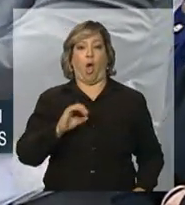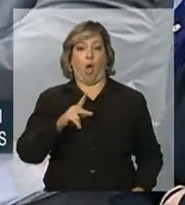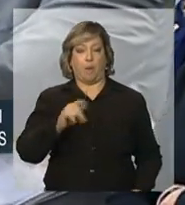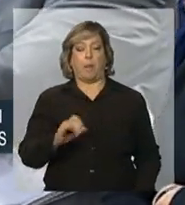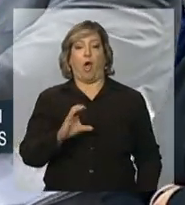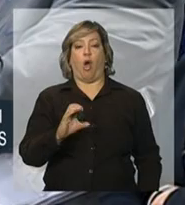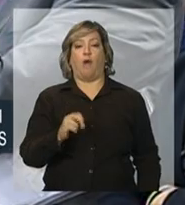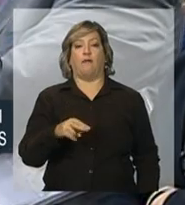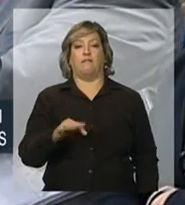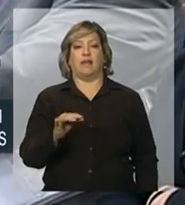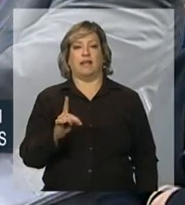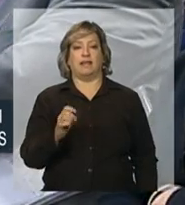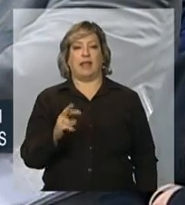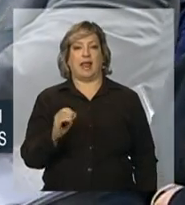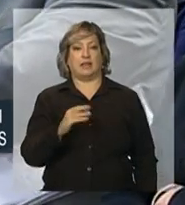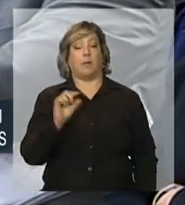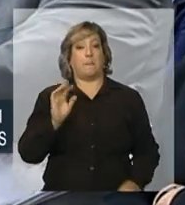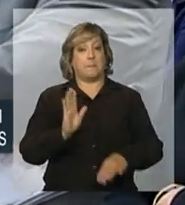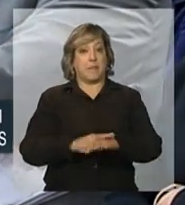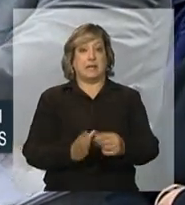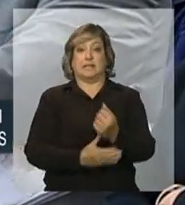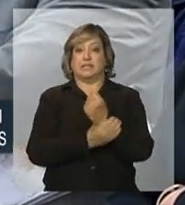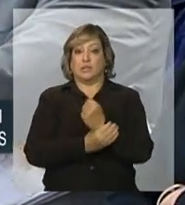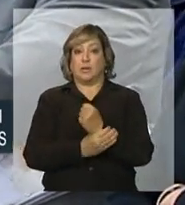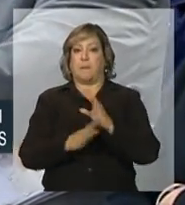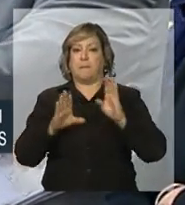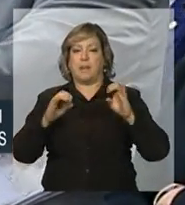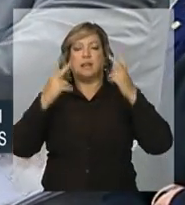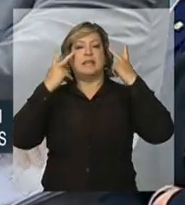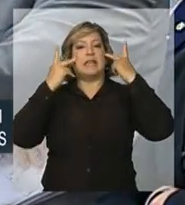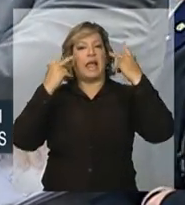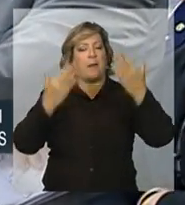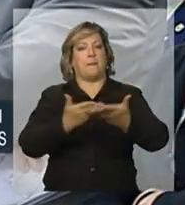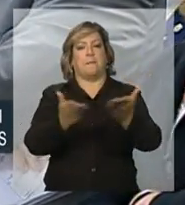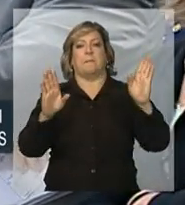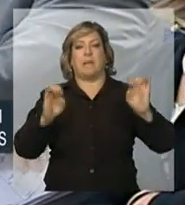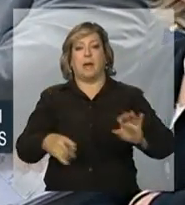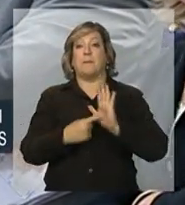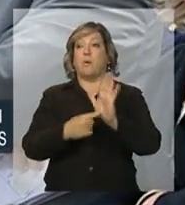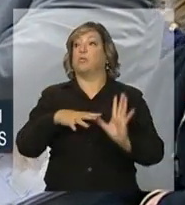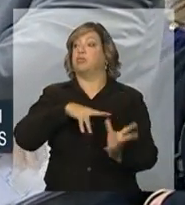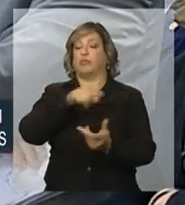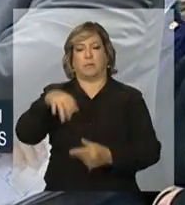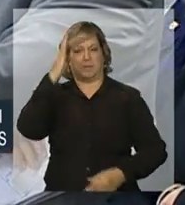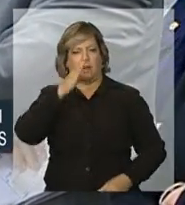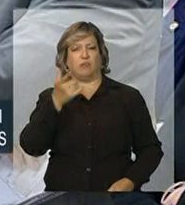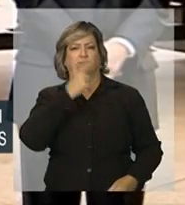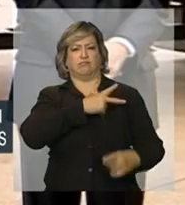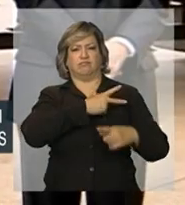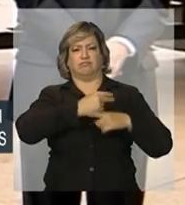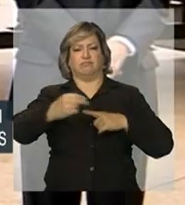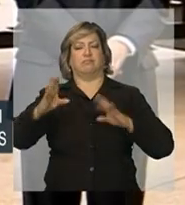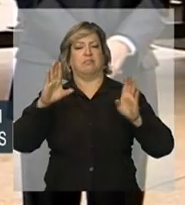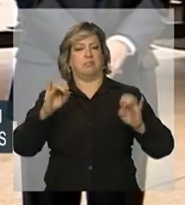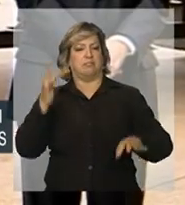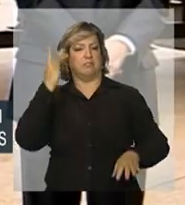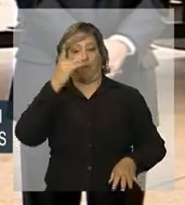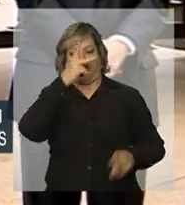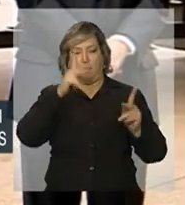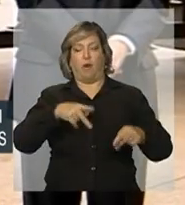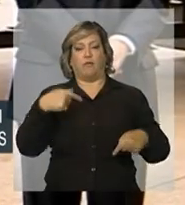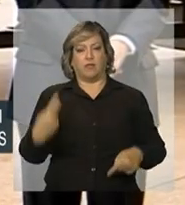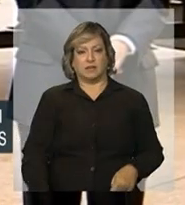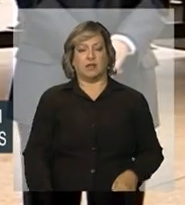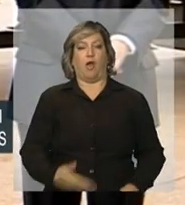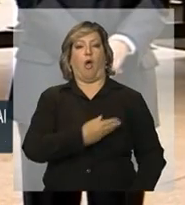das Confederações mais segura, mostrando ao mundo que o Brasil é um país vencedor e seu povo,